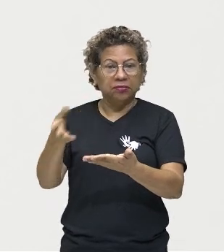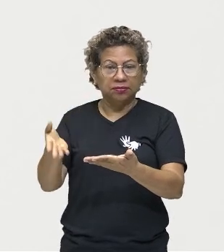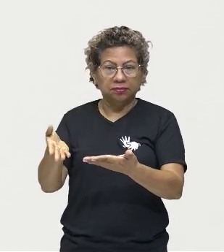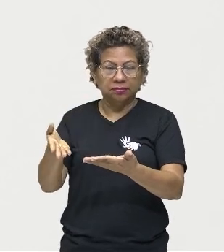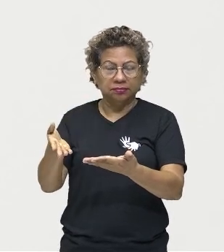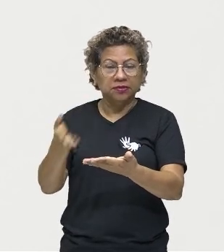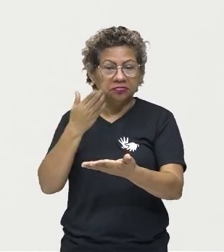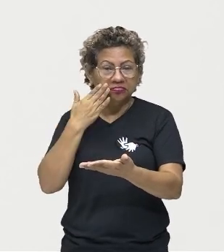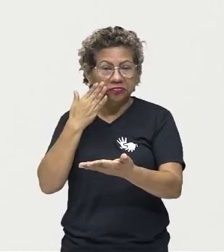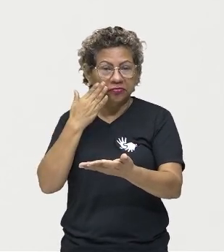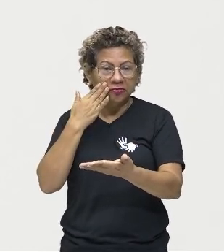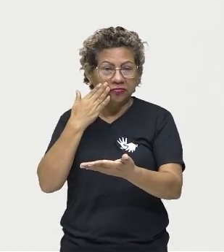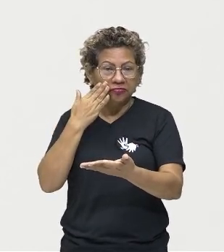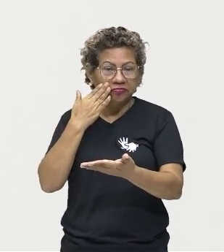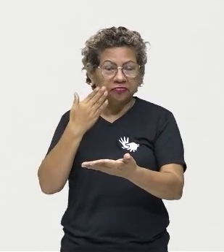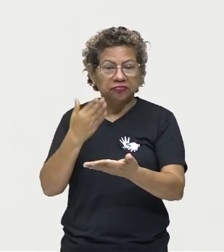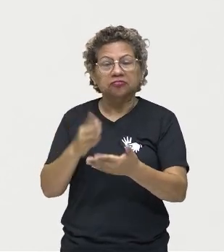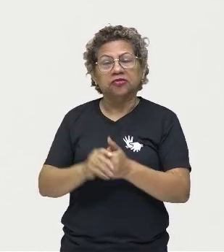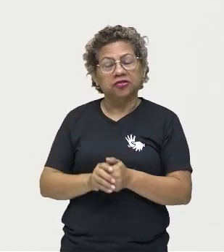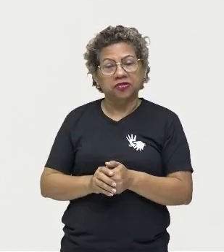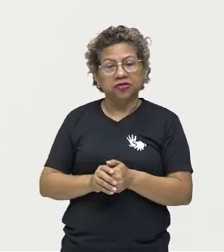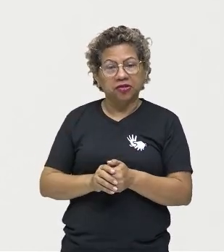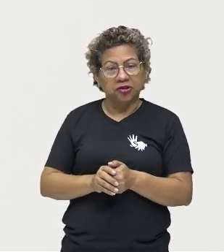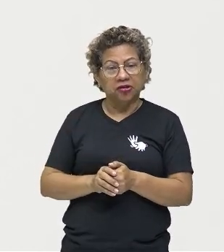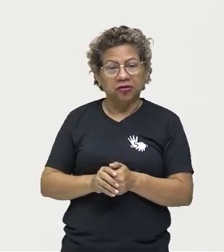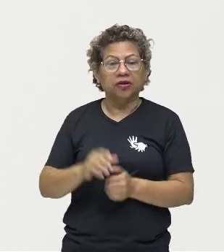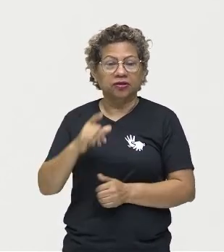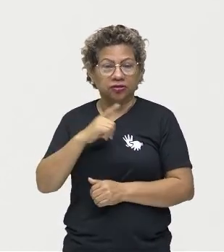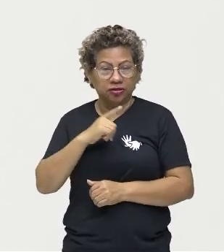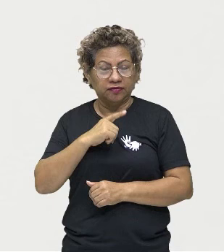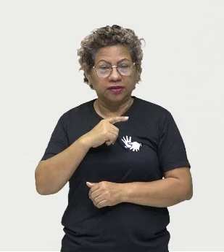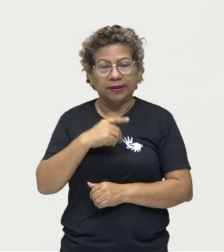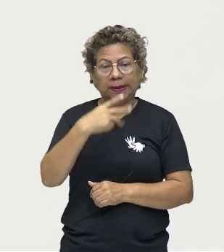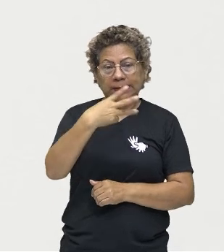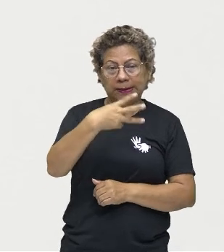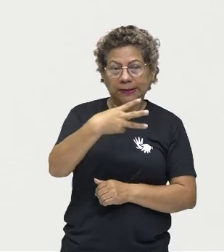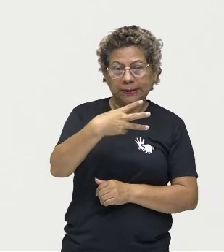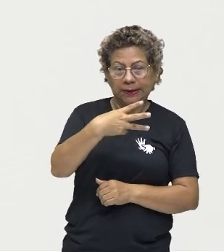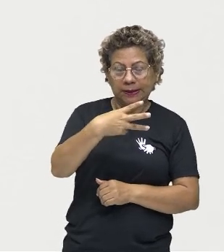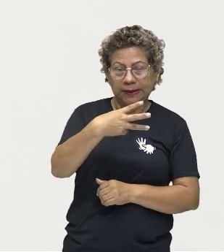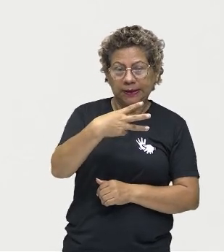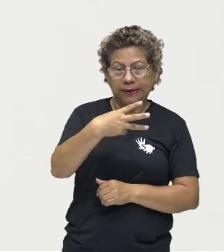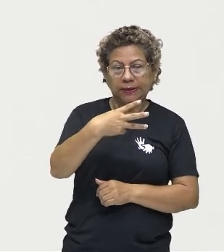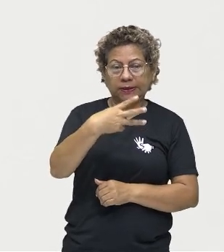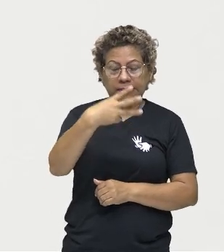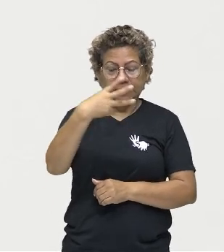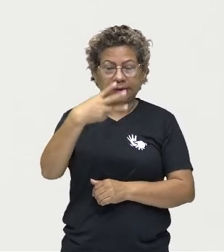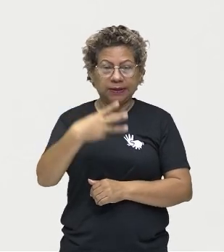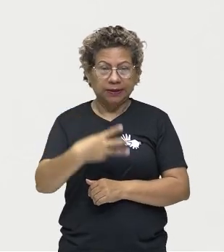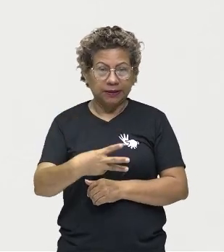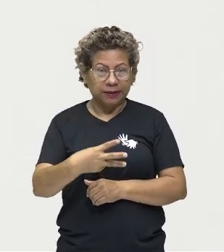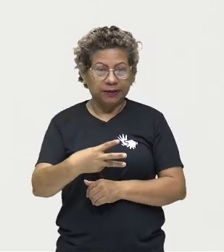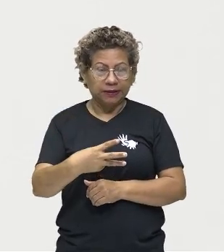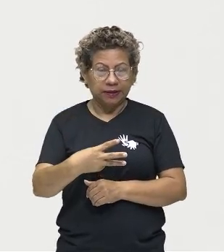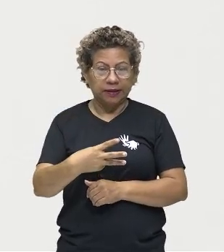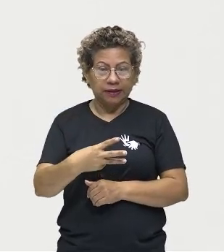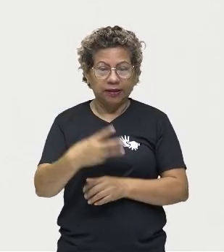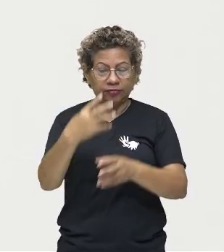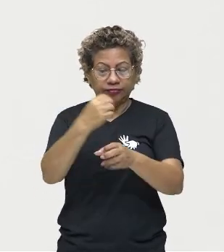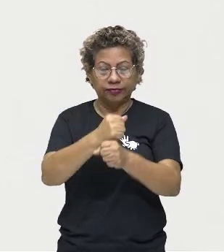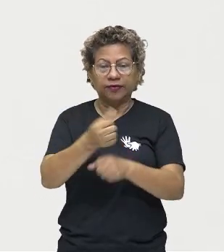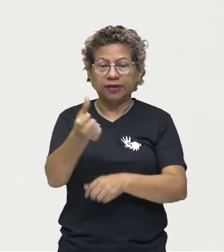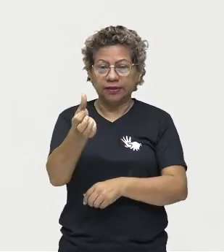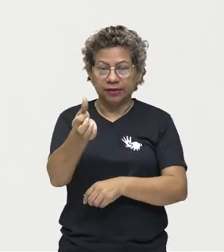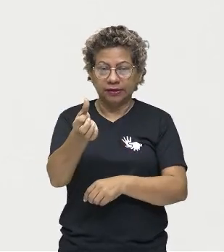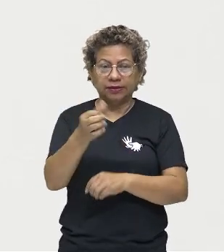valer 6 centímetros, né? Que nós vamos ter 3 e 3. Agora, um